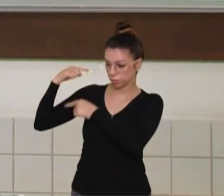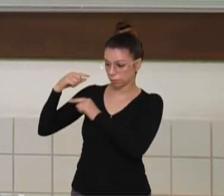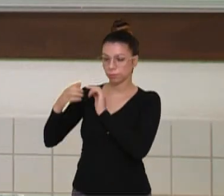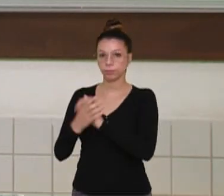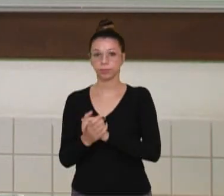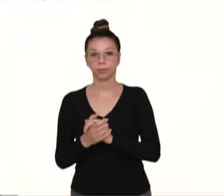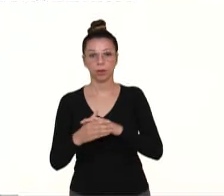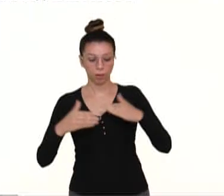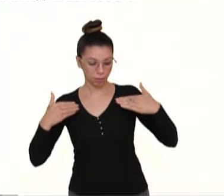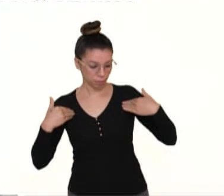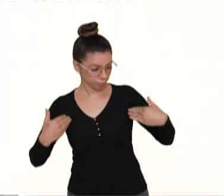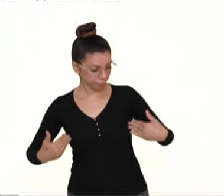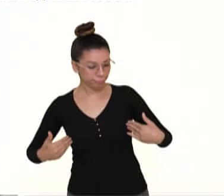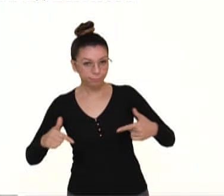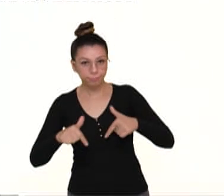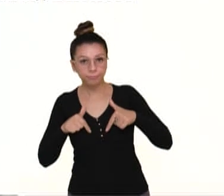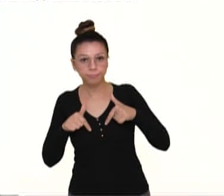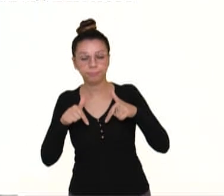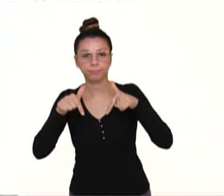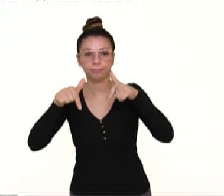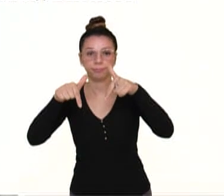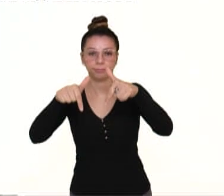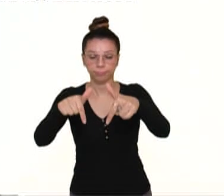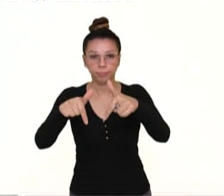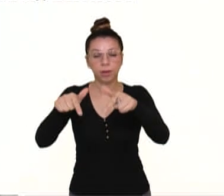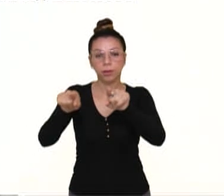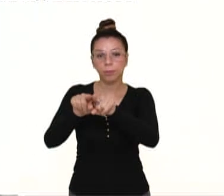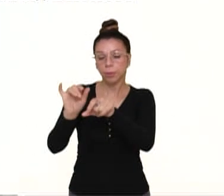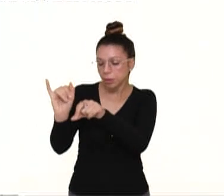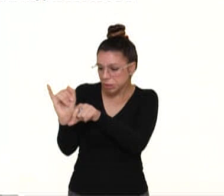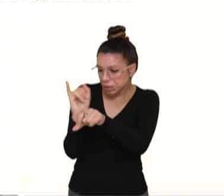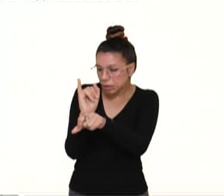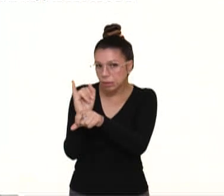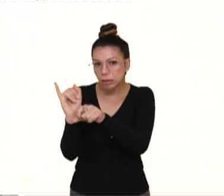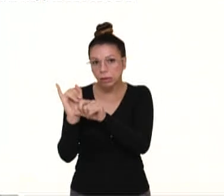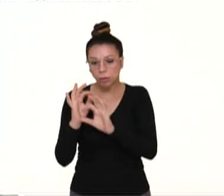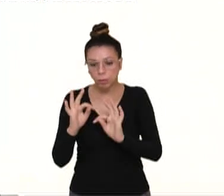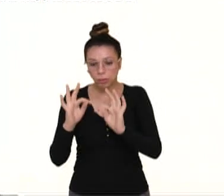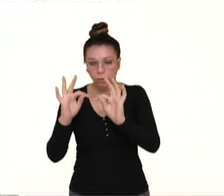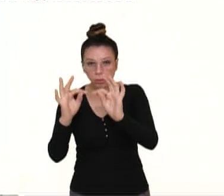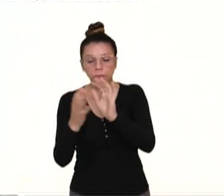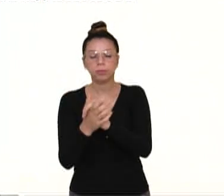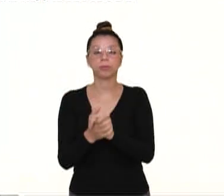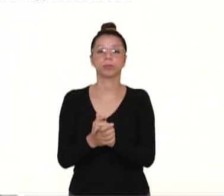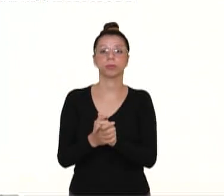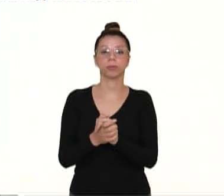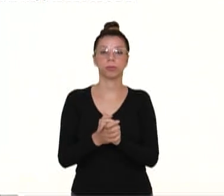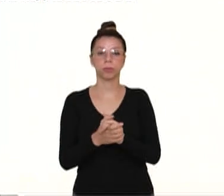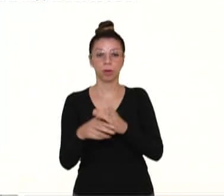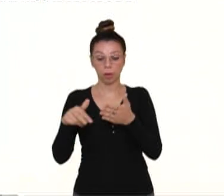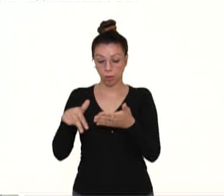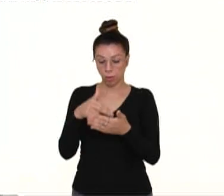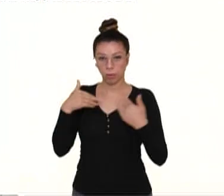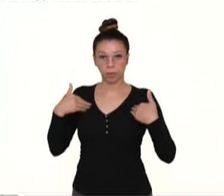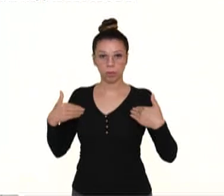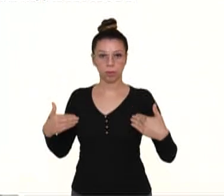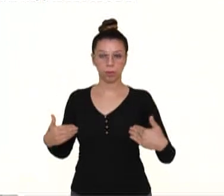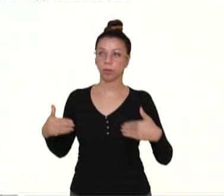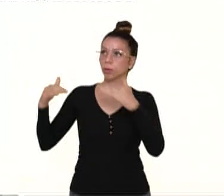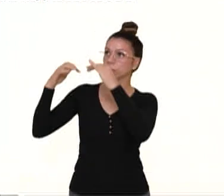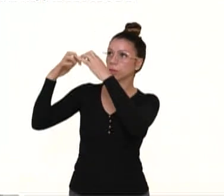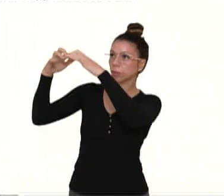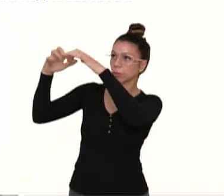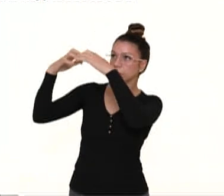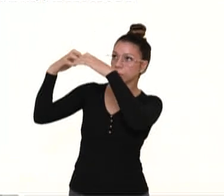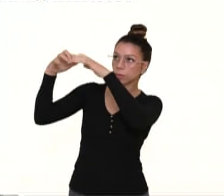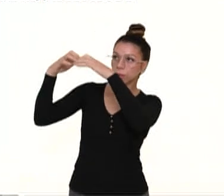física, realizada de forma mecânica, e uma ação corporal, com o envolvimento total da pessoa, racional, emocional